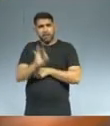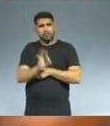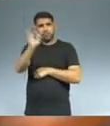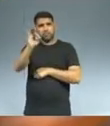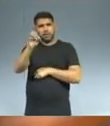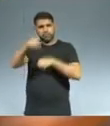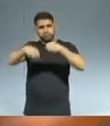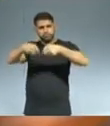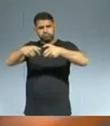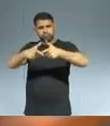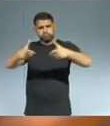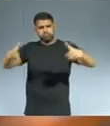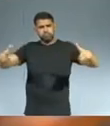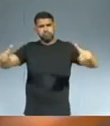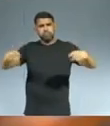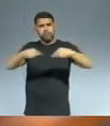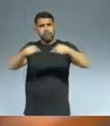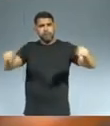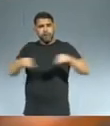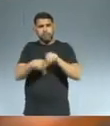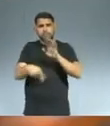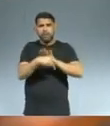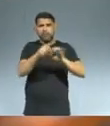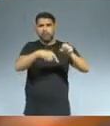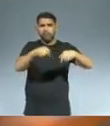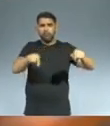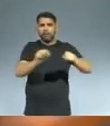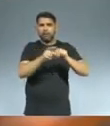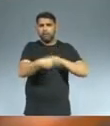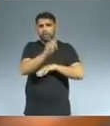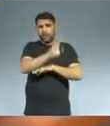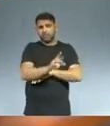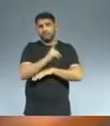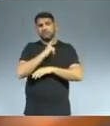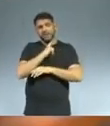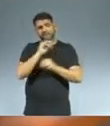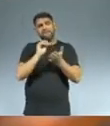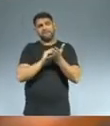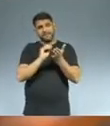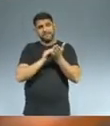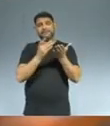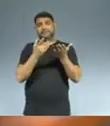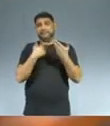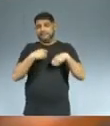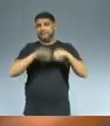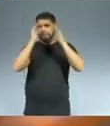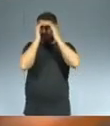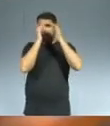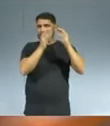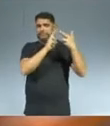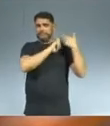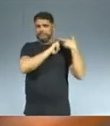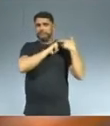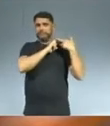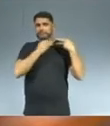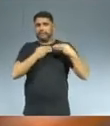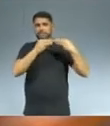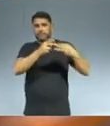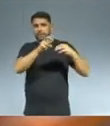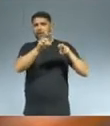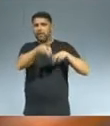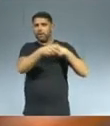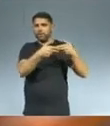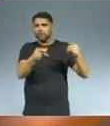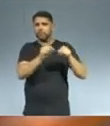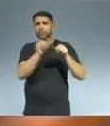quarenta por cento a produção de alimentos o nosso país a então nós precisamos fazer isso com responsabilidade e nós sempre tempo dito Ministério da